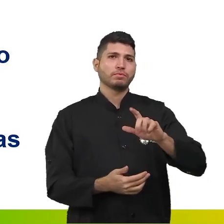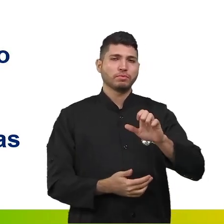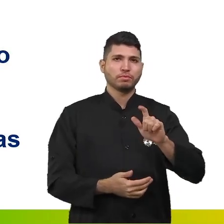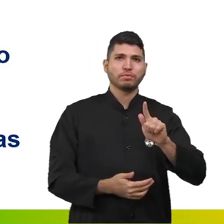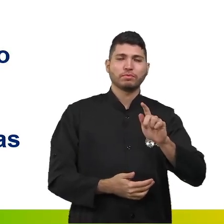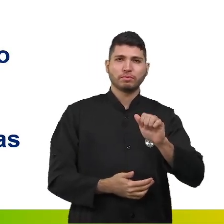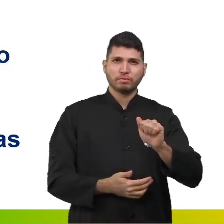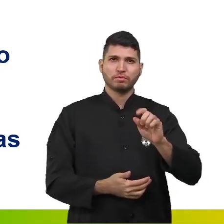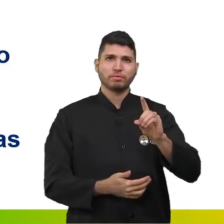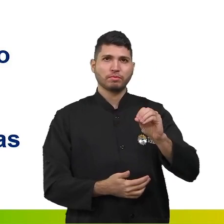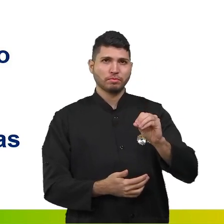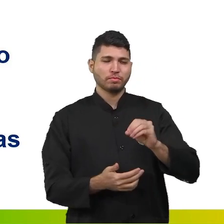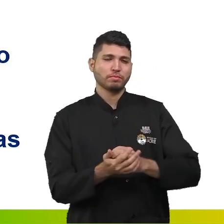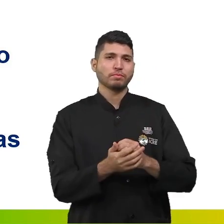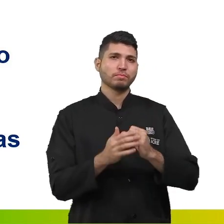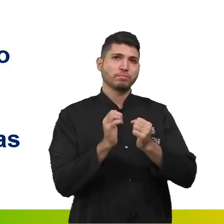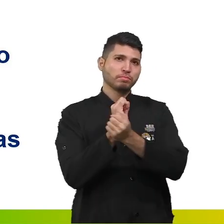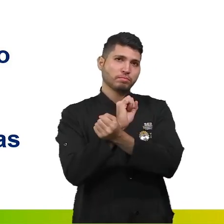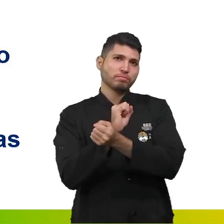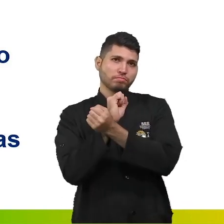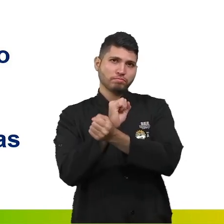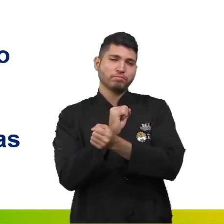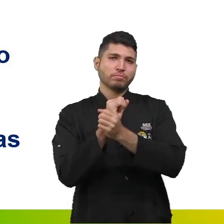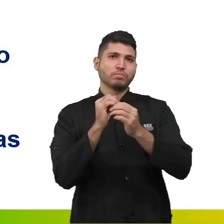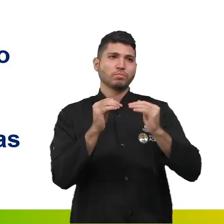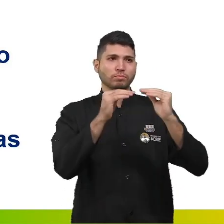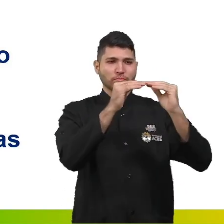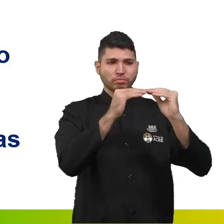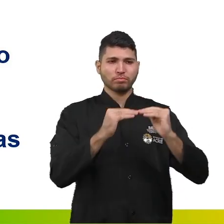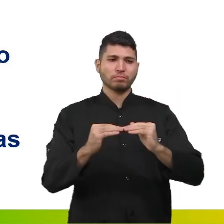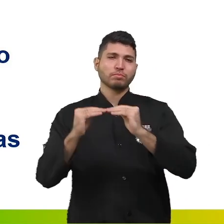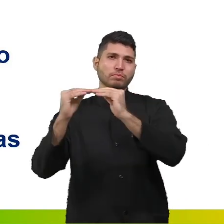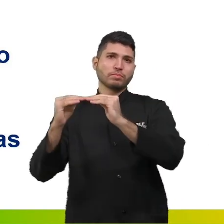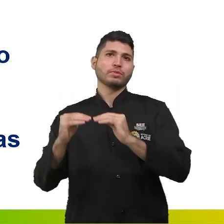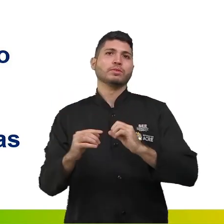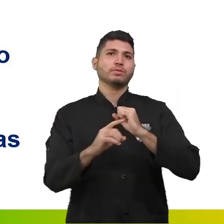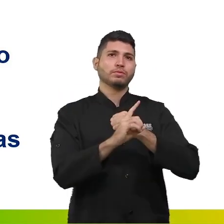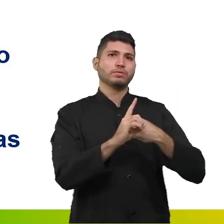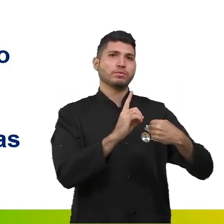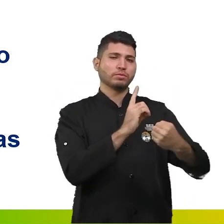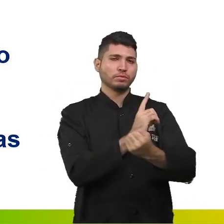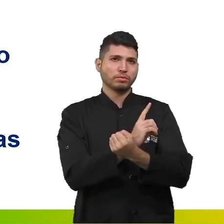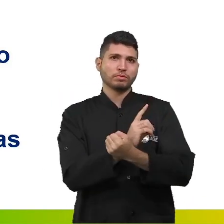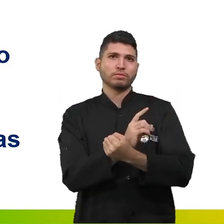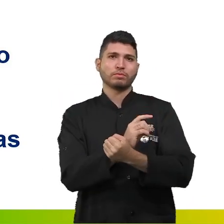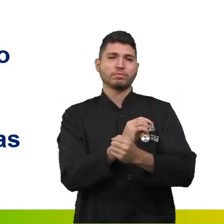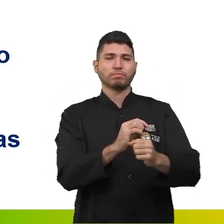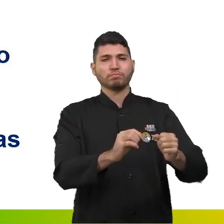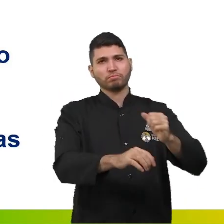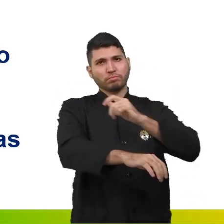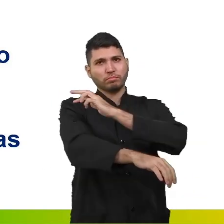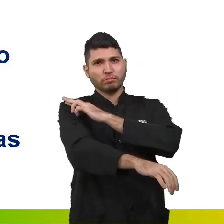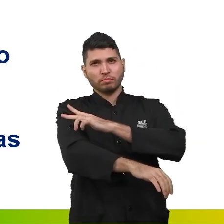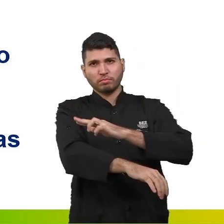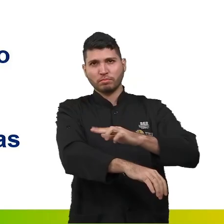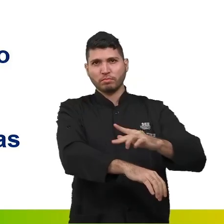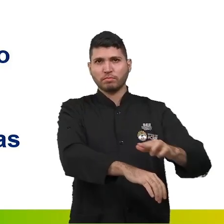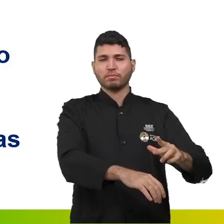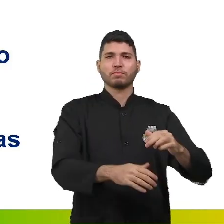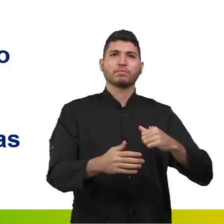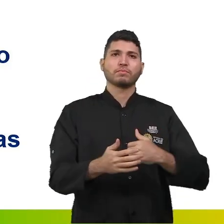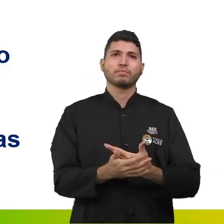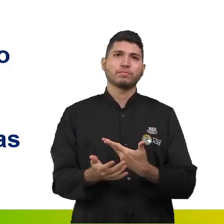A escravidão criou uma hierarquia racial e social. O racismo estrutural